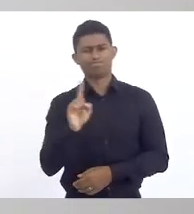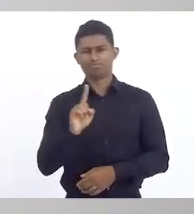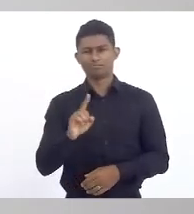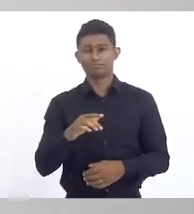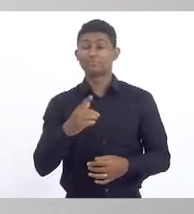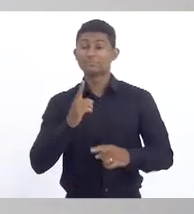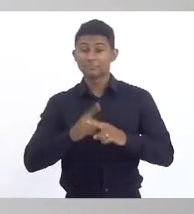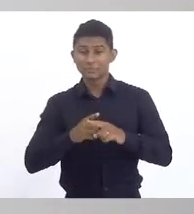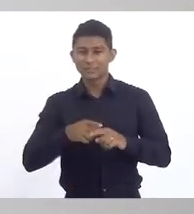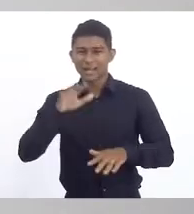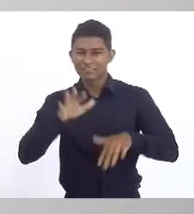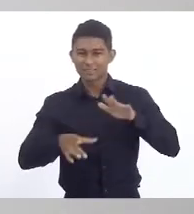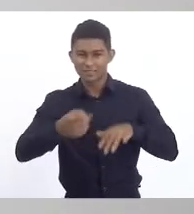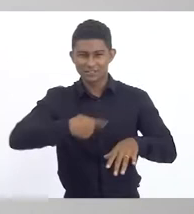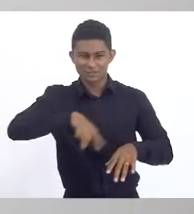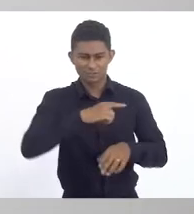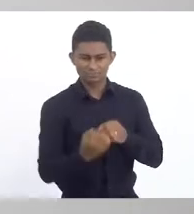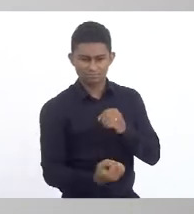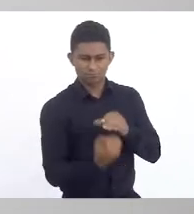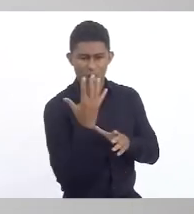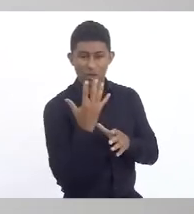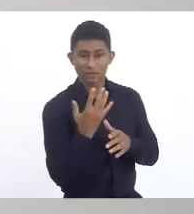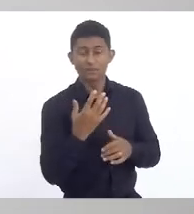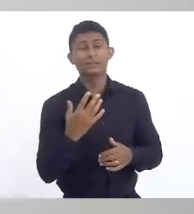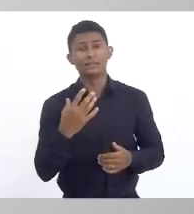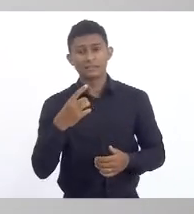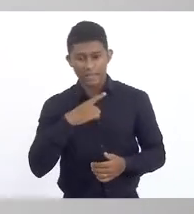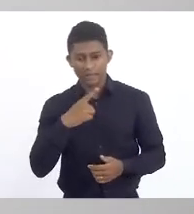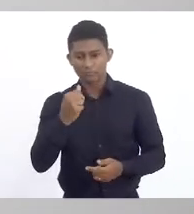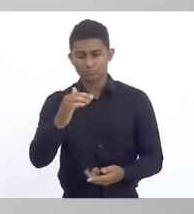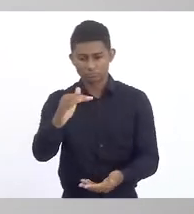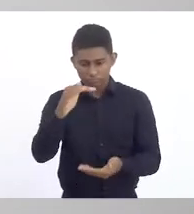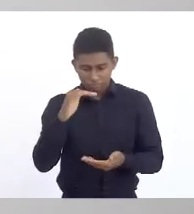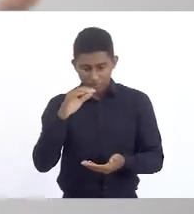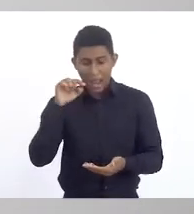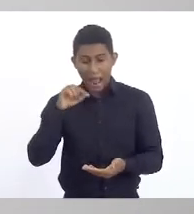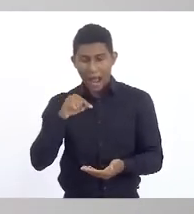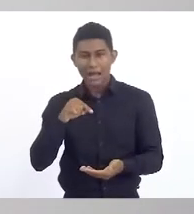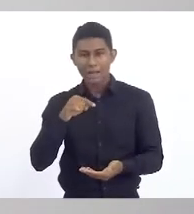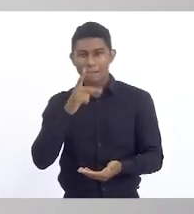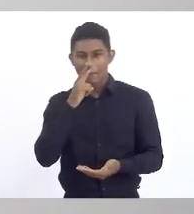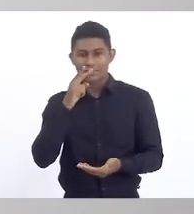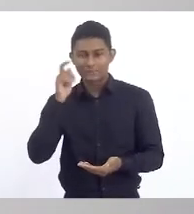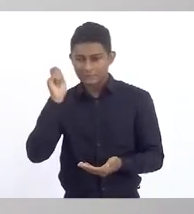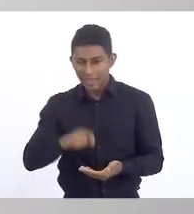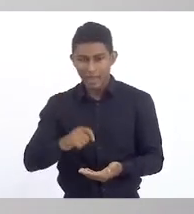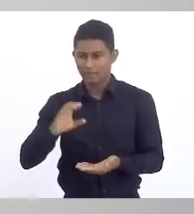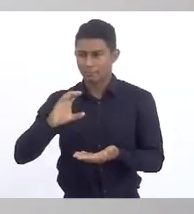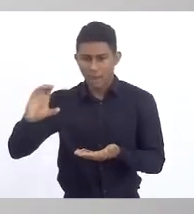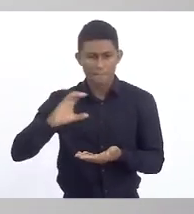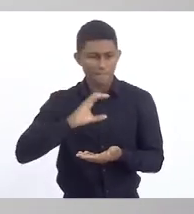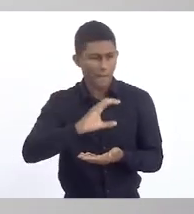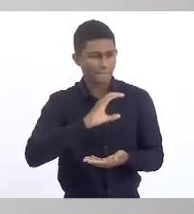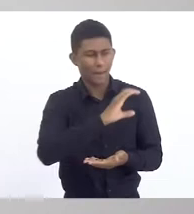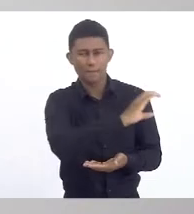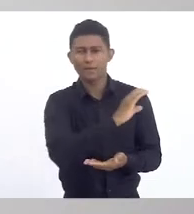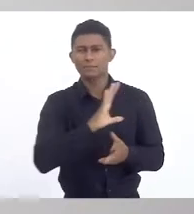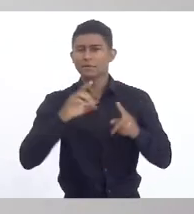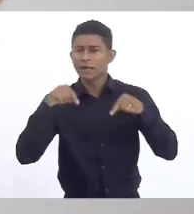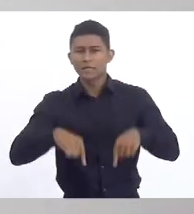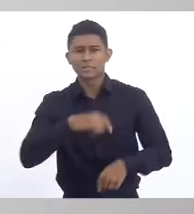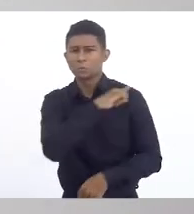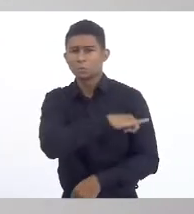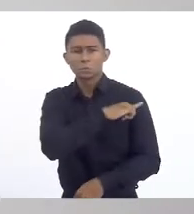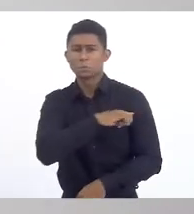recursos que você tem que buscar uma forma de aplicar ele para não gerar nenhum desequilíbrio, inclusive uma especialização regressiva na estrutura